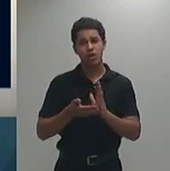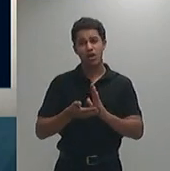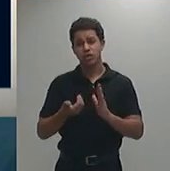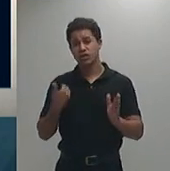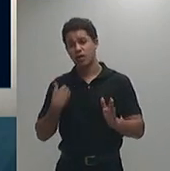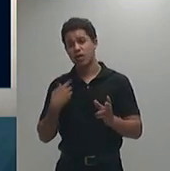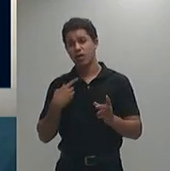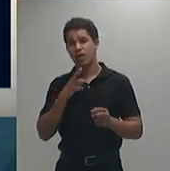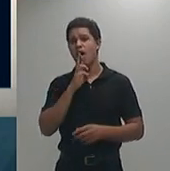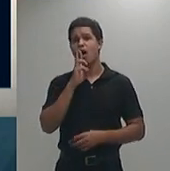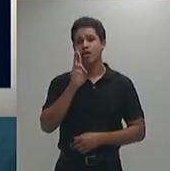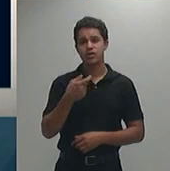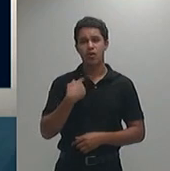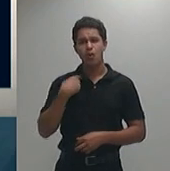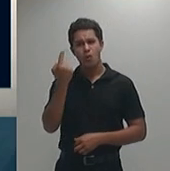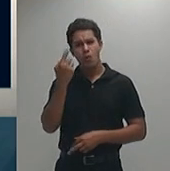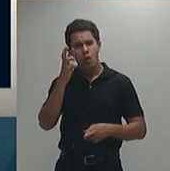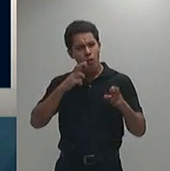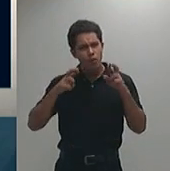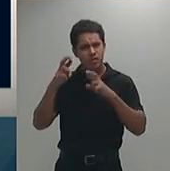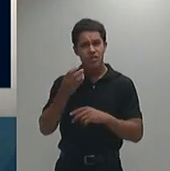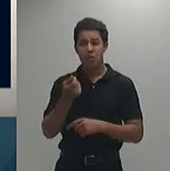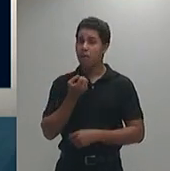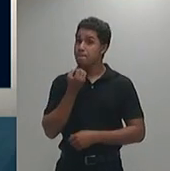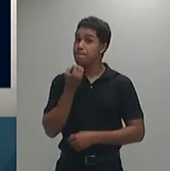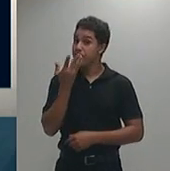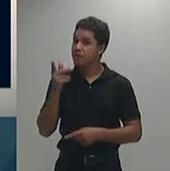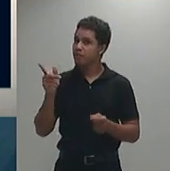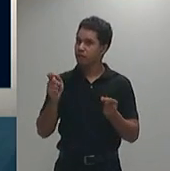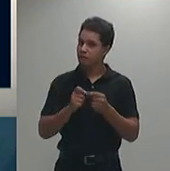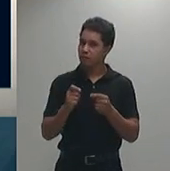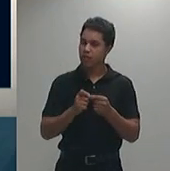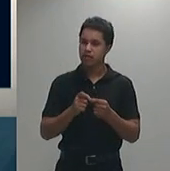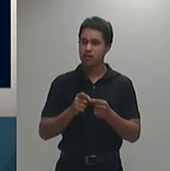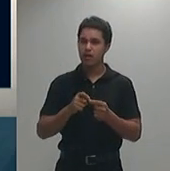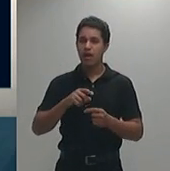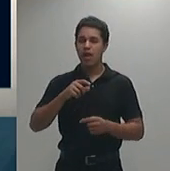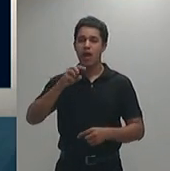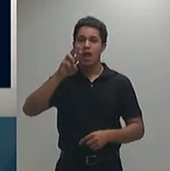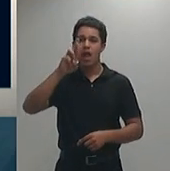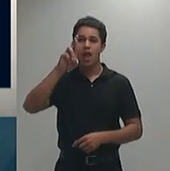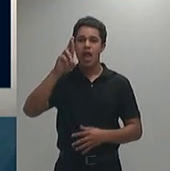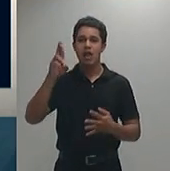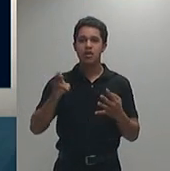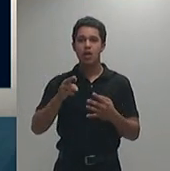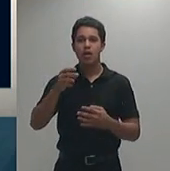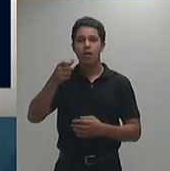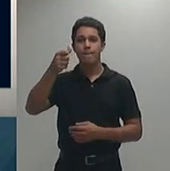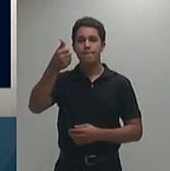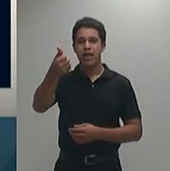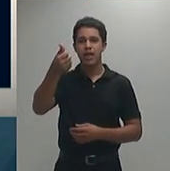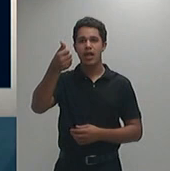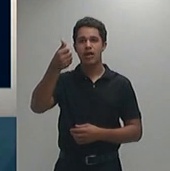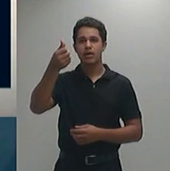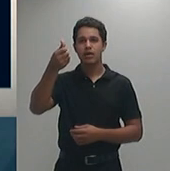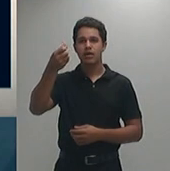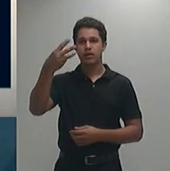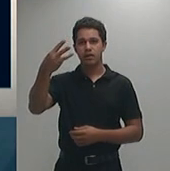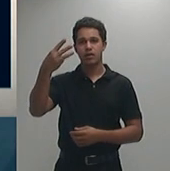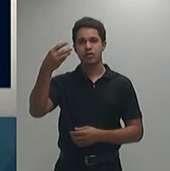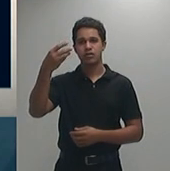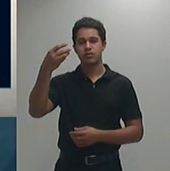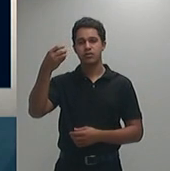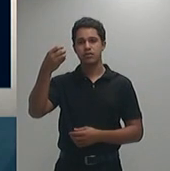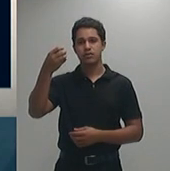feita pela ministra Nancy andrighi EA rescisória 6373 do Distrito Federal 6373 do Distrito